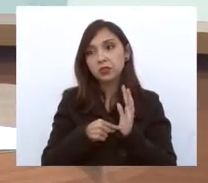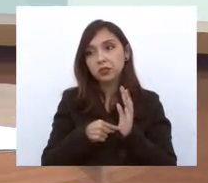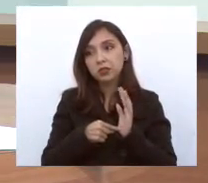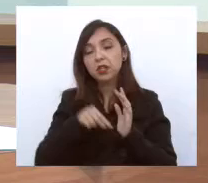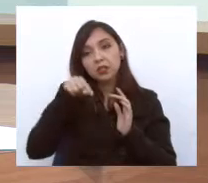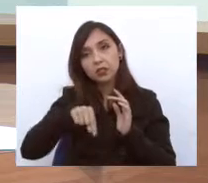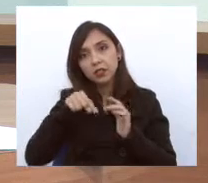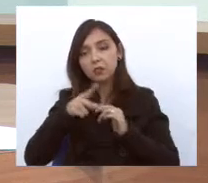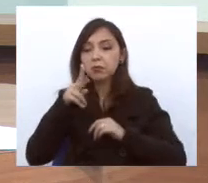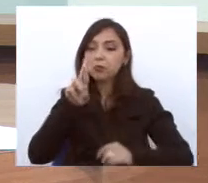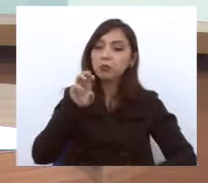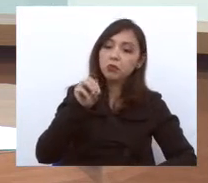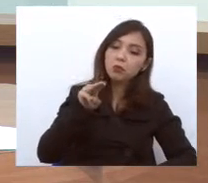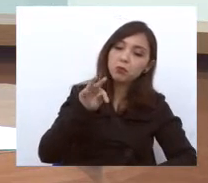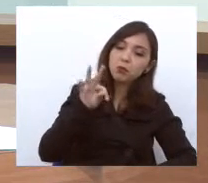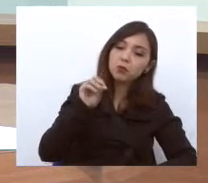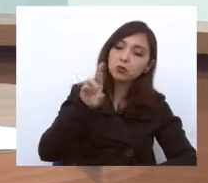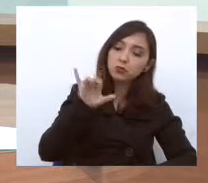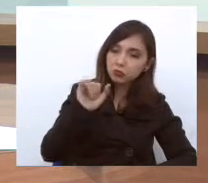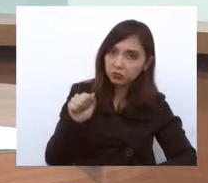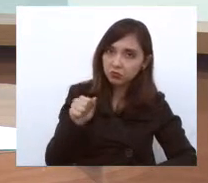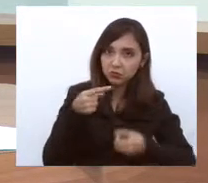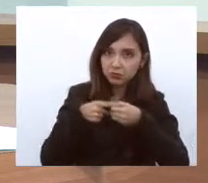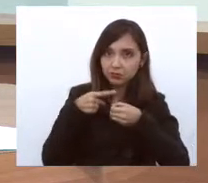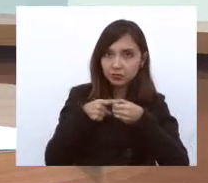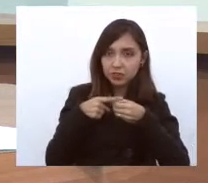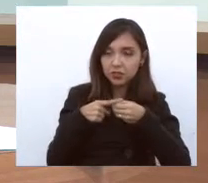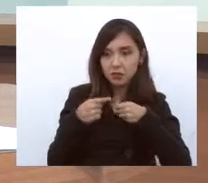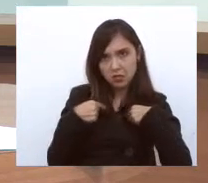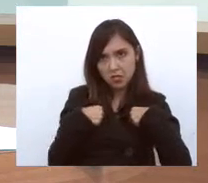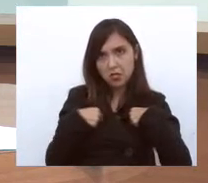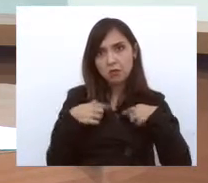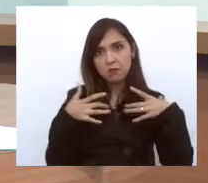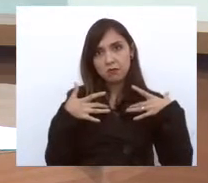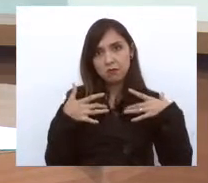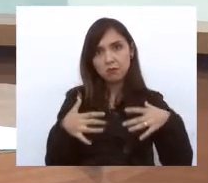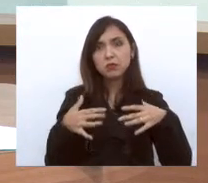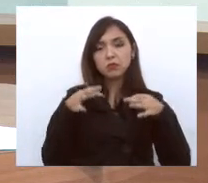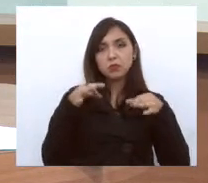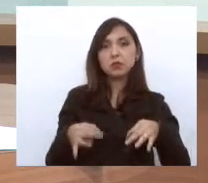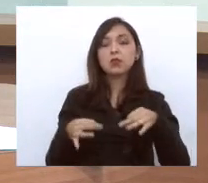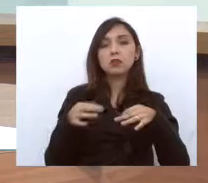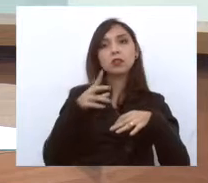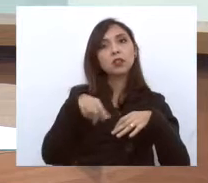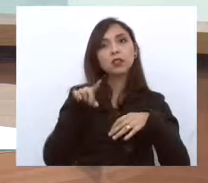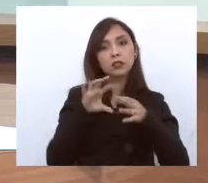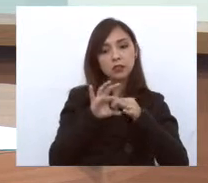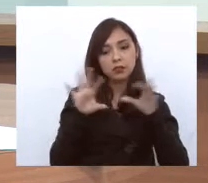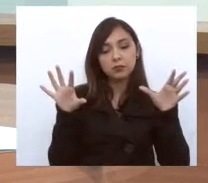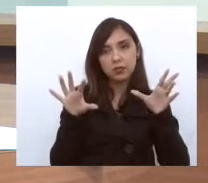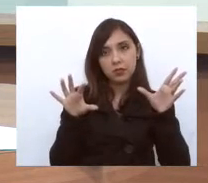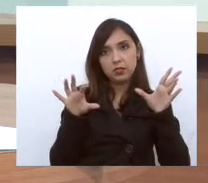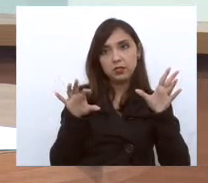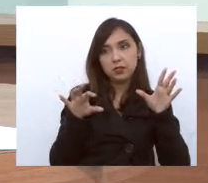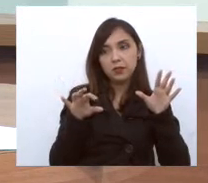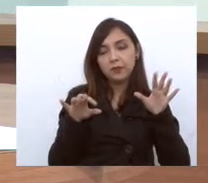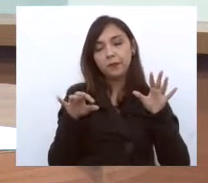da promotoria do município, que eu me posicionei contra a deliberação pelo